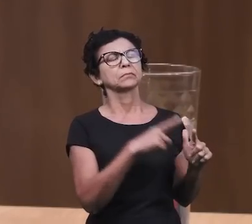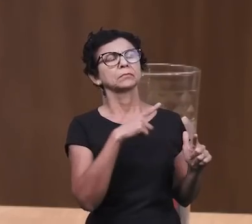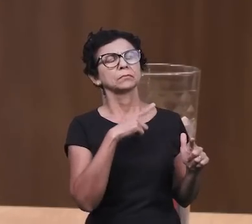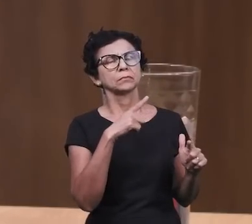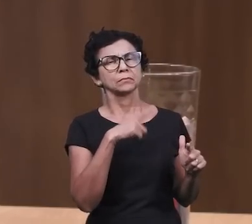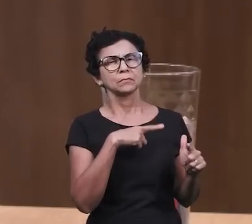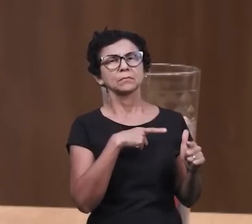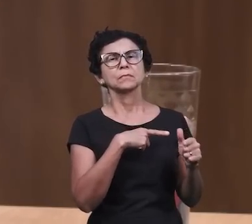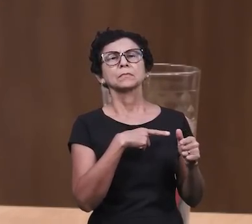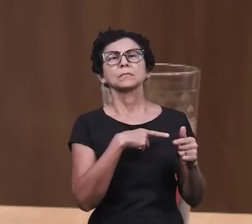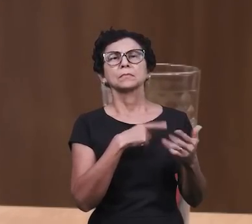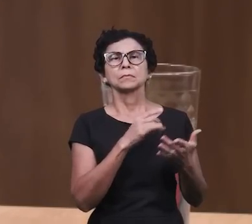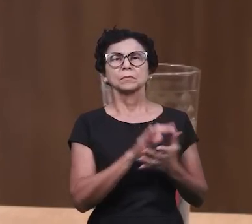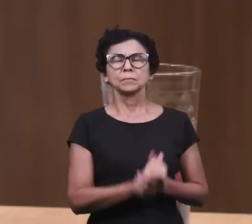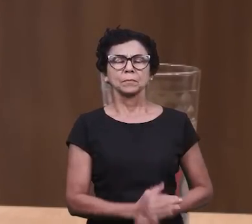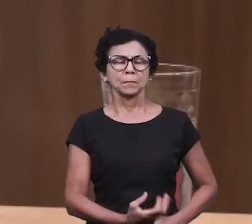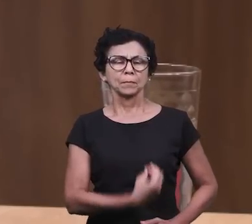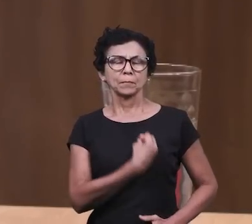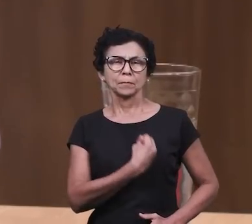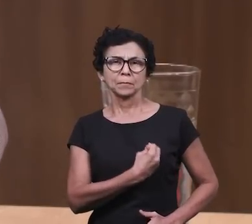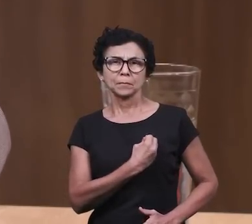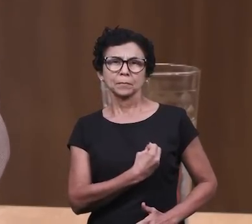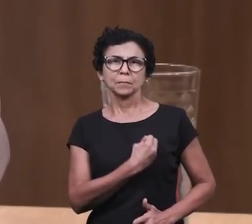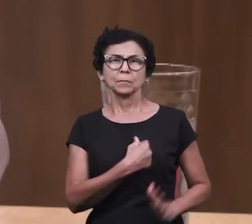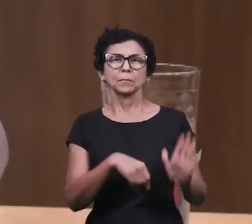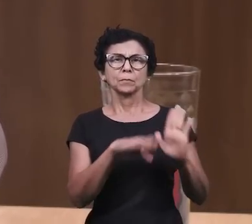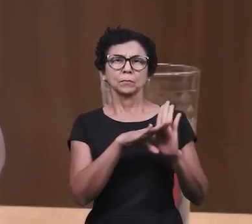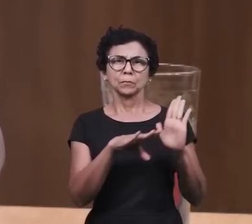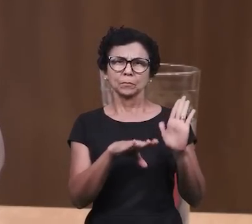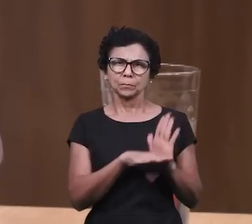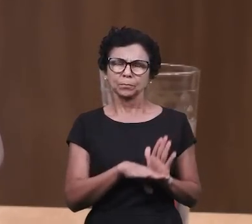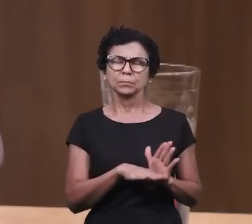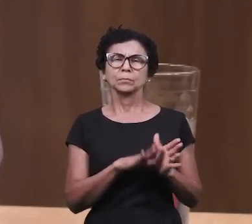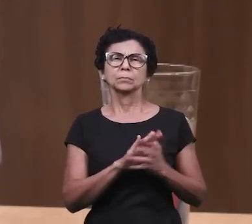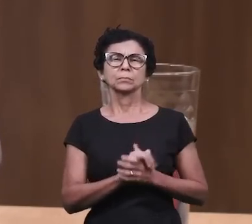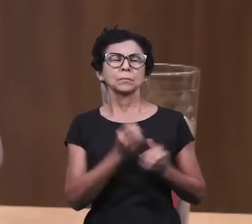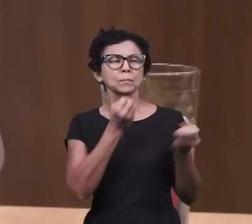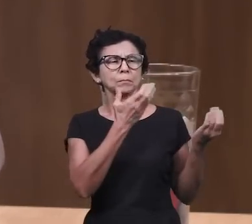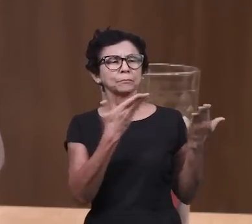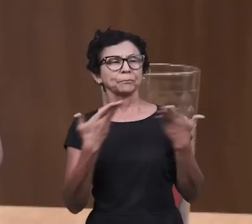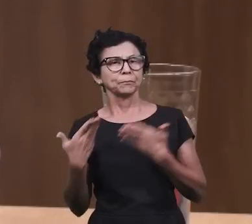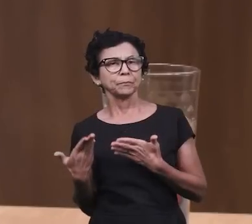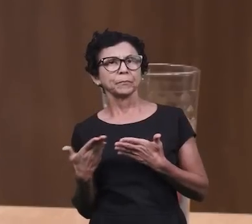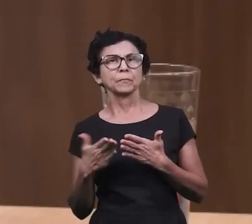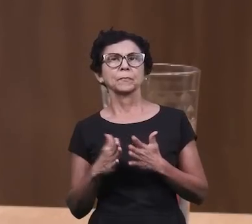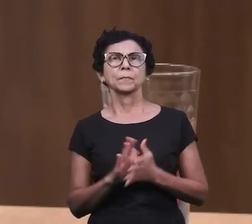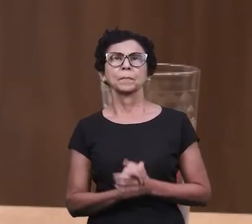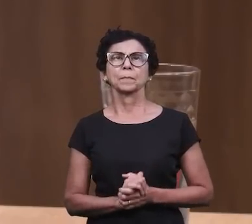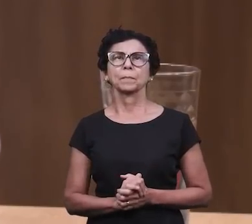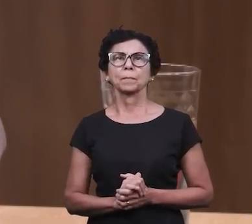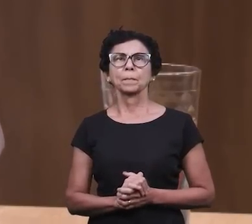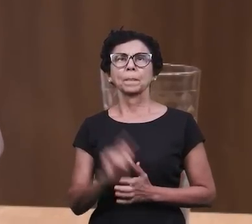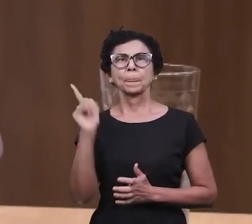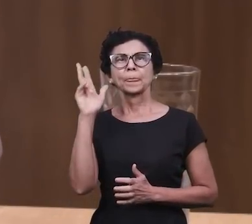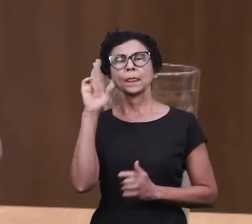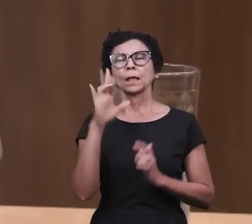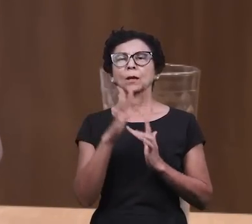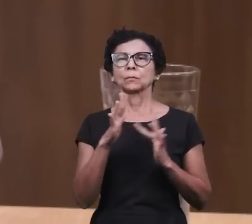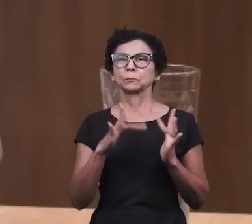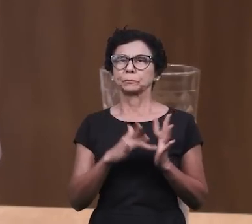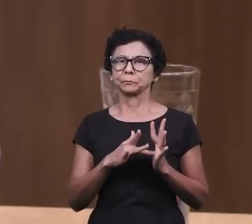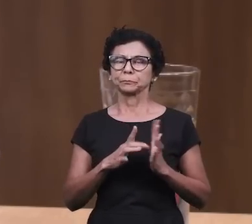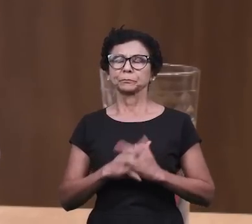têm compartilhado conosco, participam conosco, são nossos irmãos, são também bem-vindos. A todos